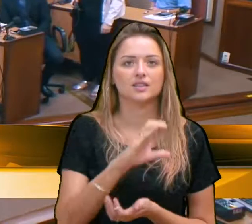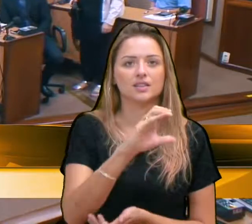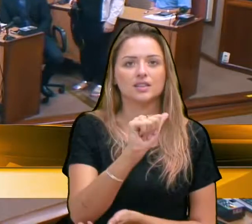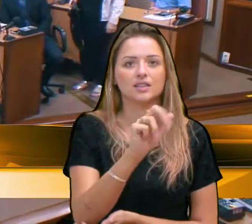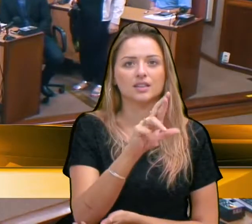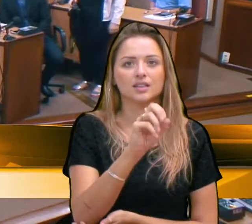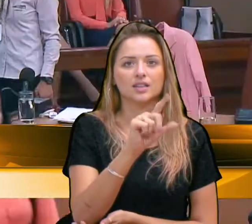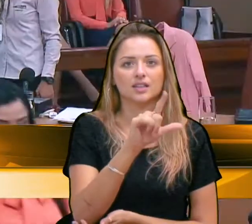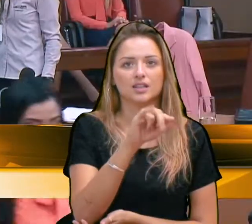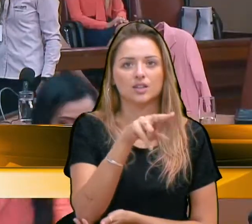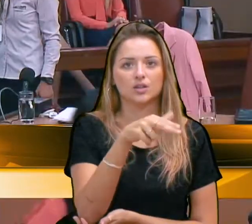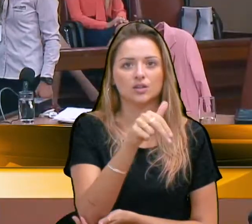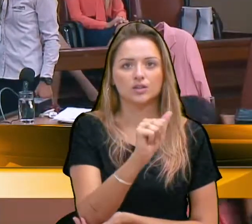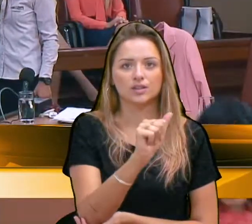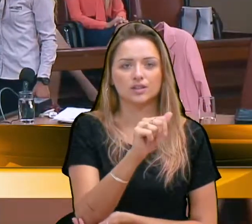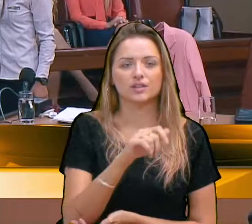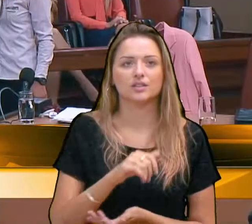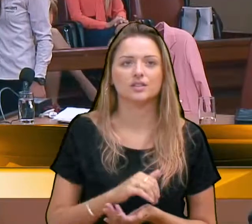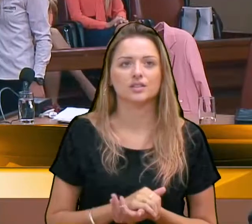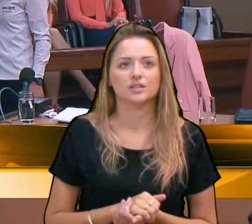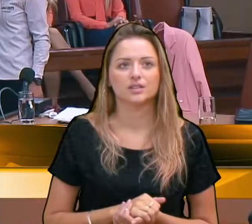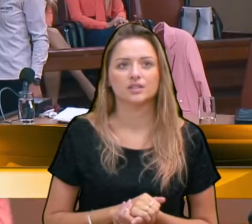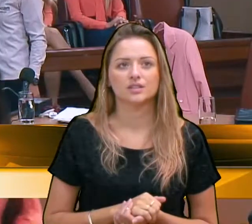Caroline Veadrigo Piccoli.